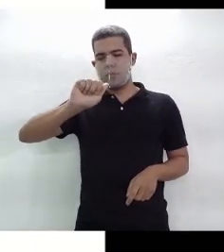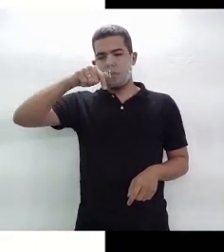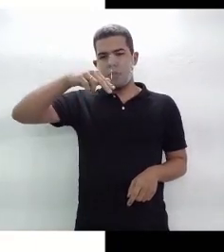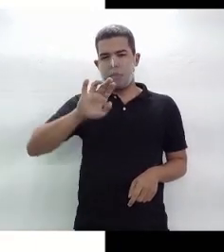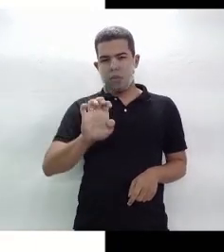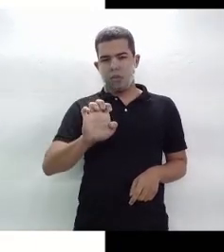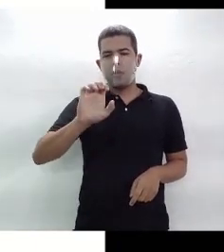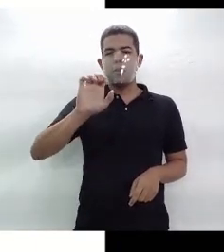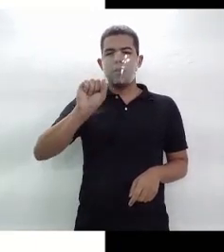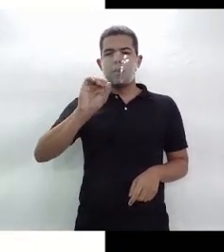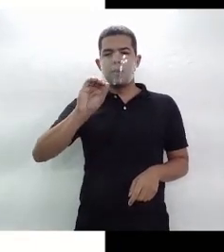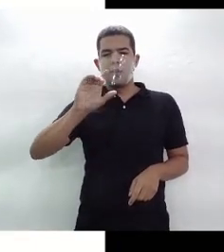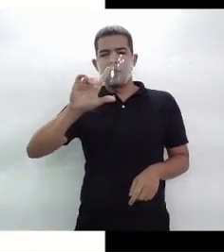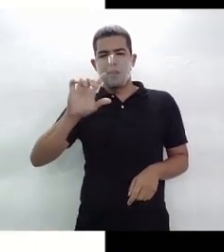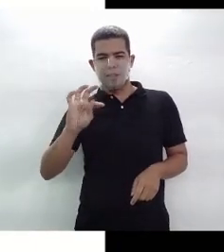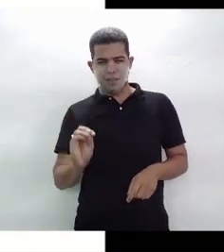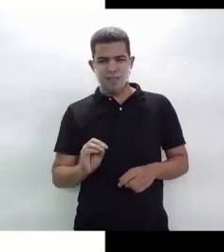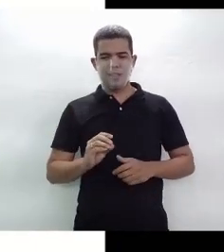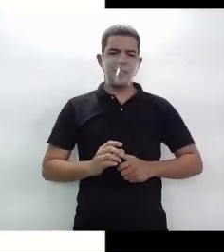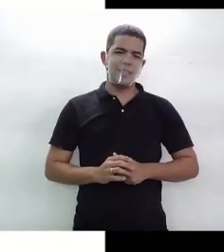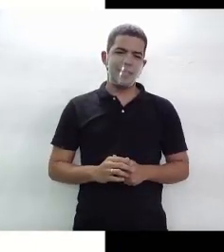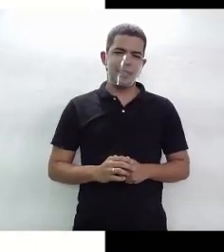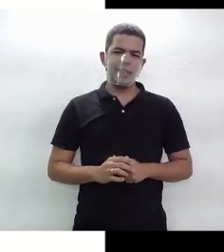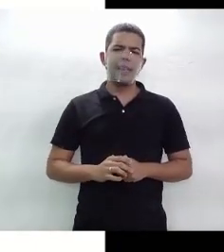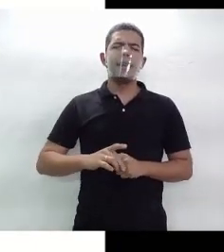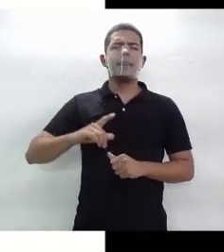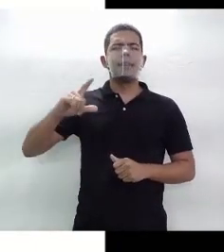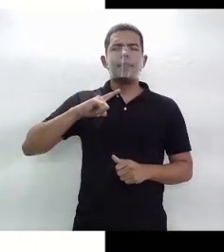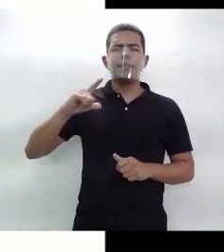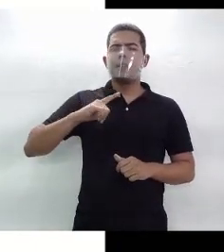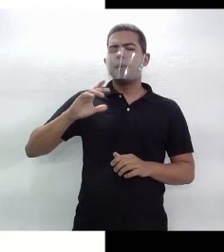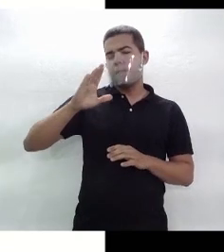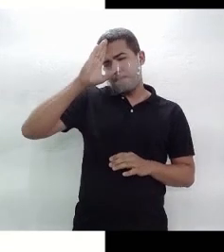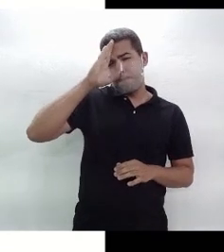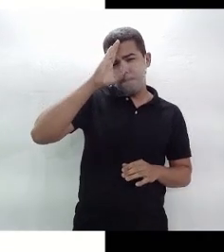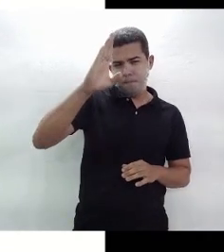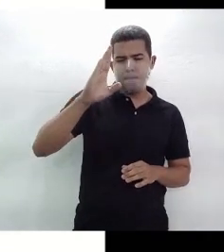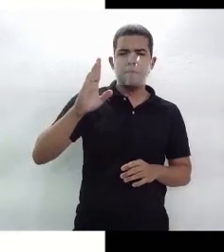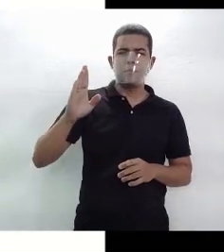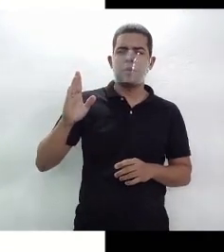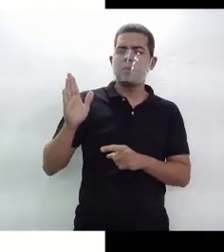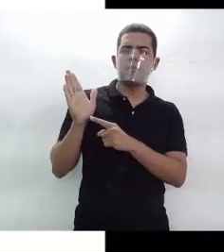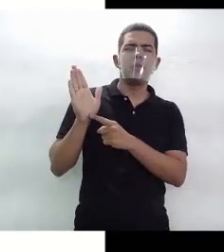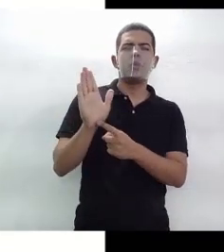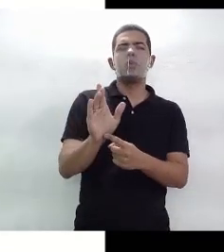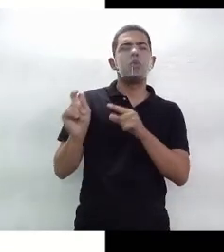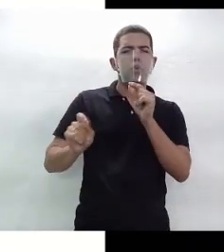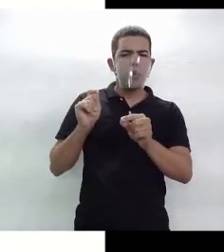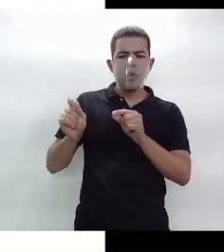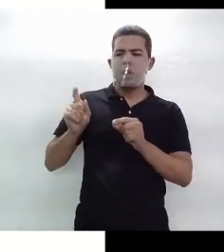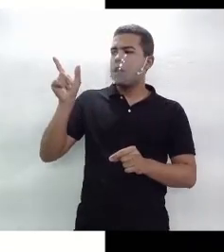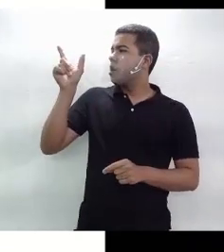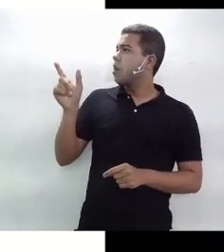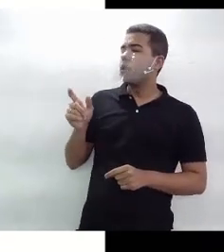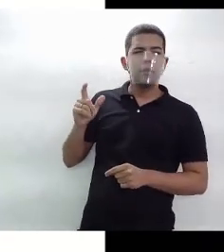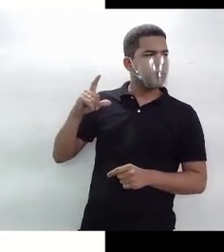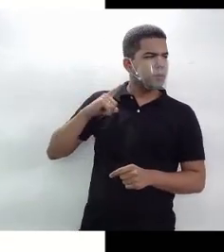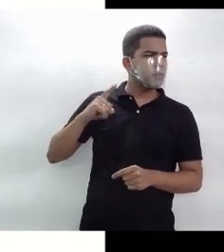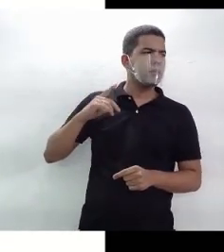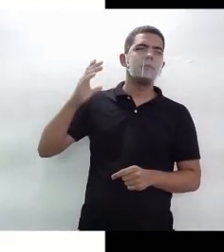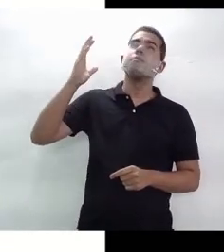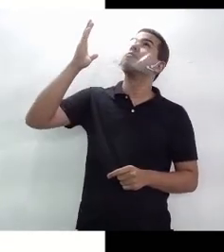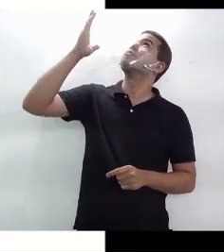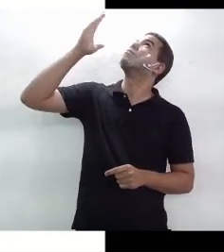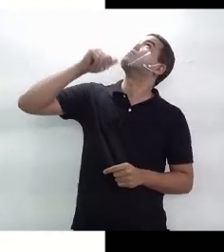manifestação folclórica do nosso estado e tem como principal símbolo o caboclinho, o caboclo de lança. Gente, é muito difícil